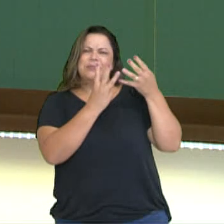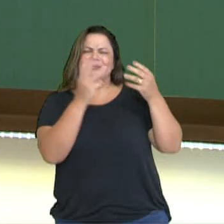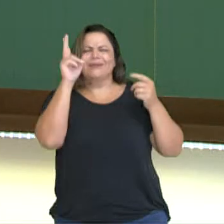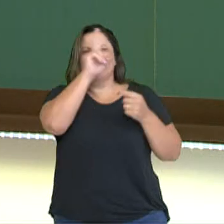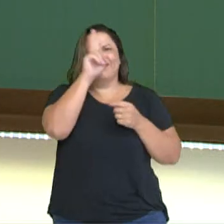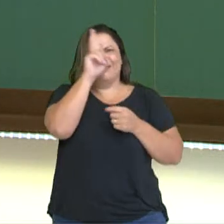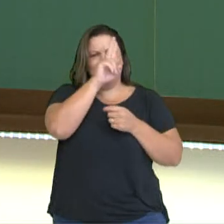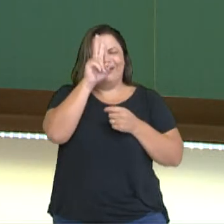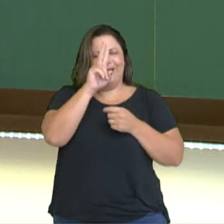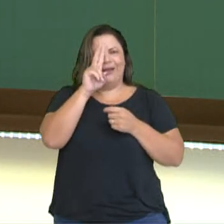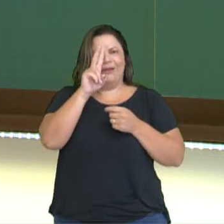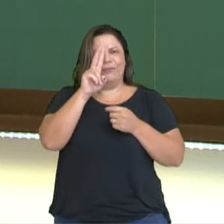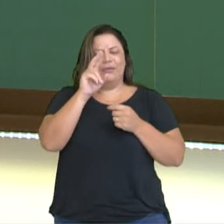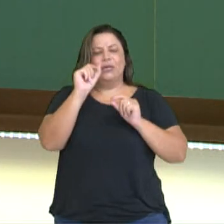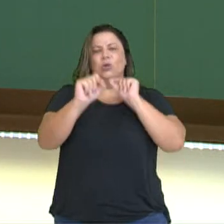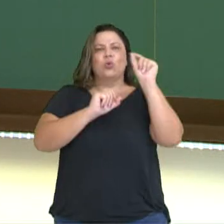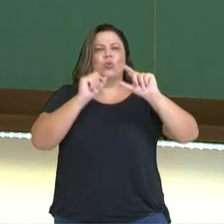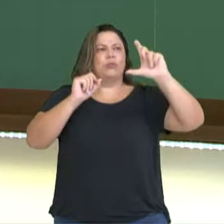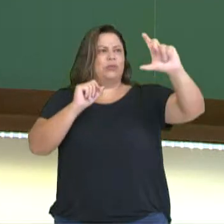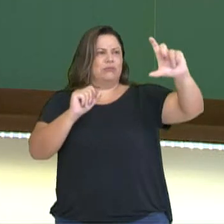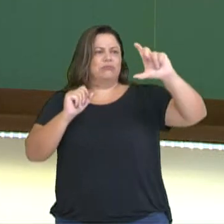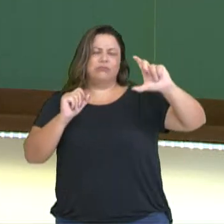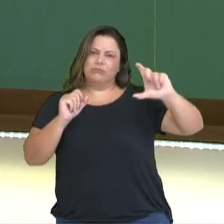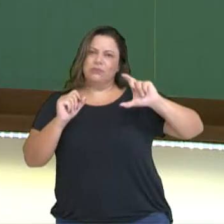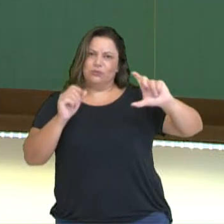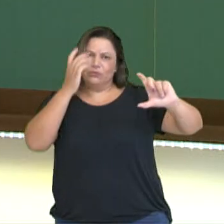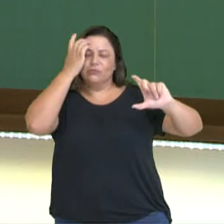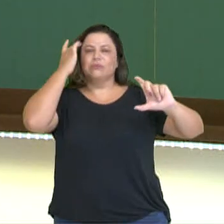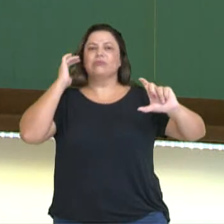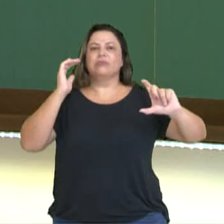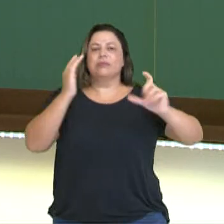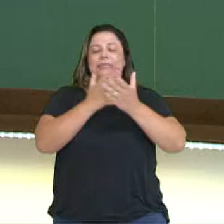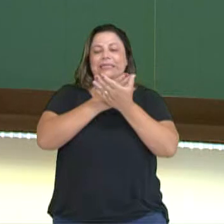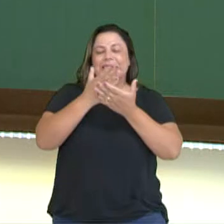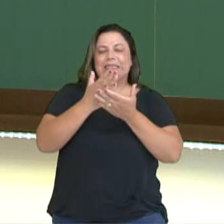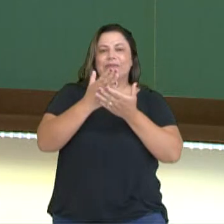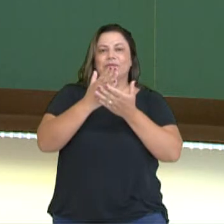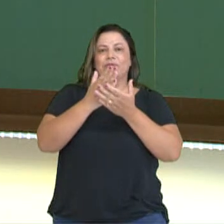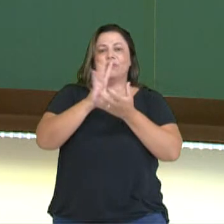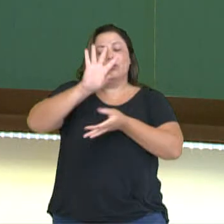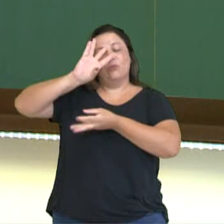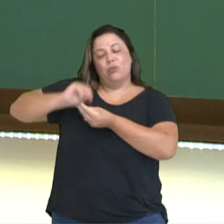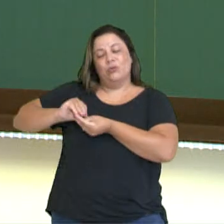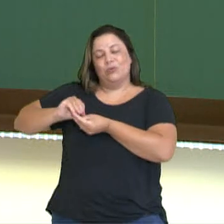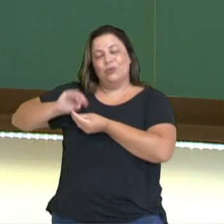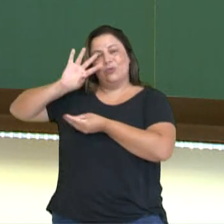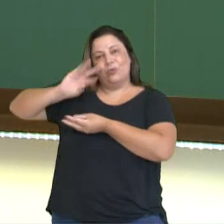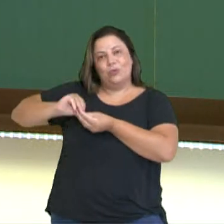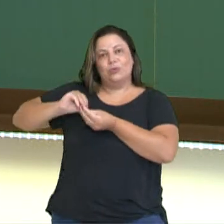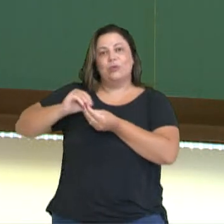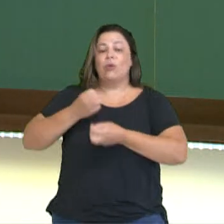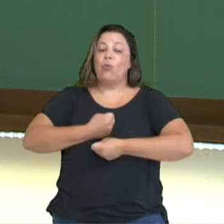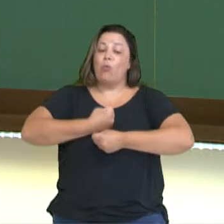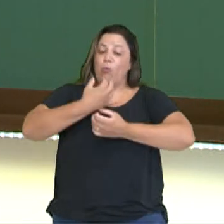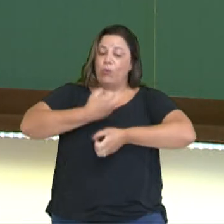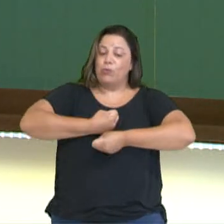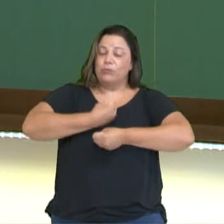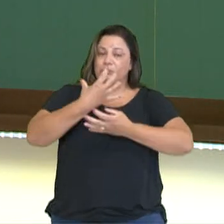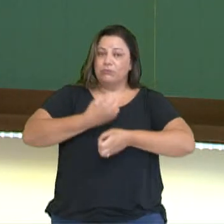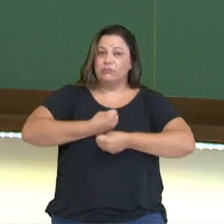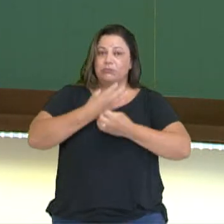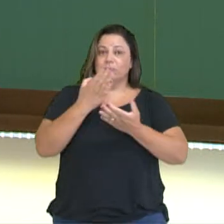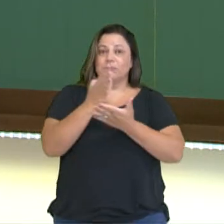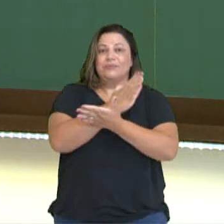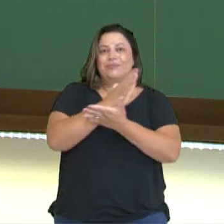texto em prosa? Quando eu tenho introdução, desenvolvimento e conclusão? Então, a sequência é a mesma, só que como é um poema, ele é dividido